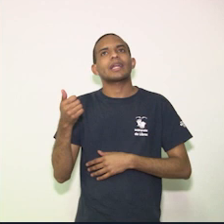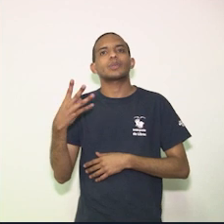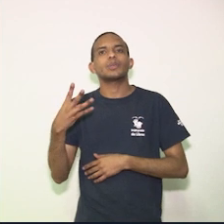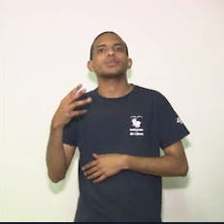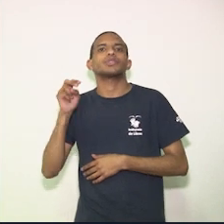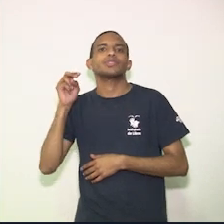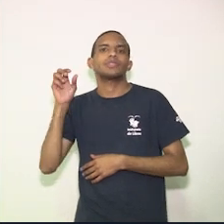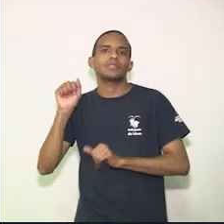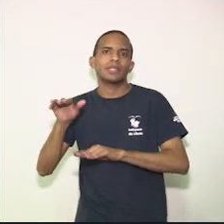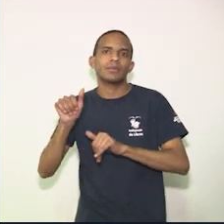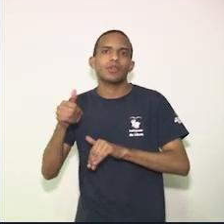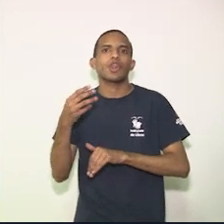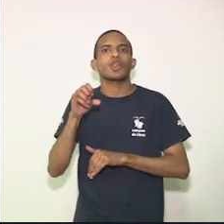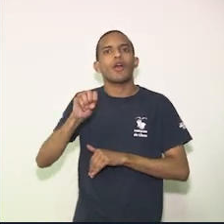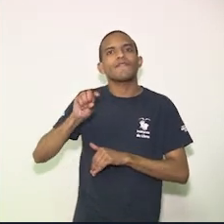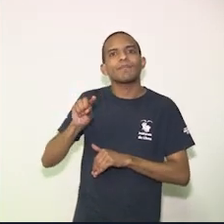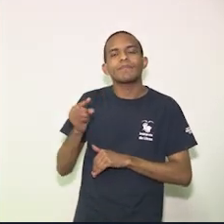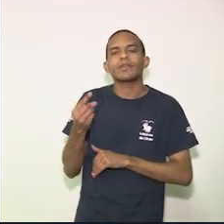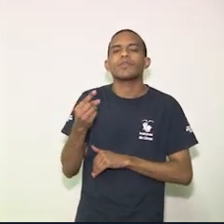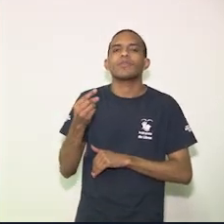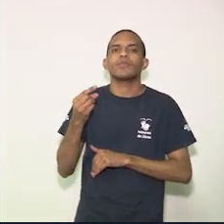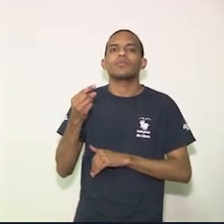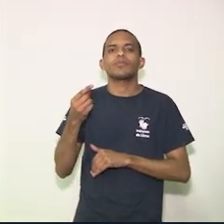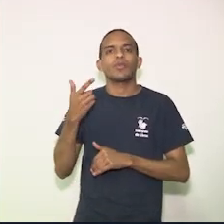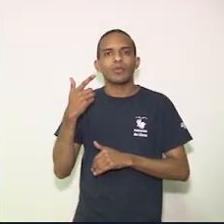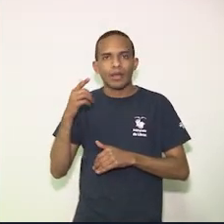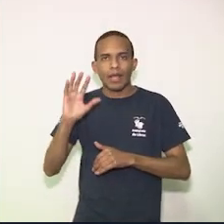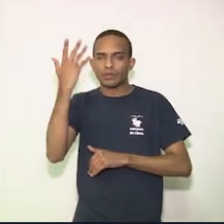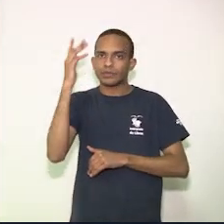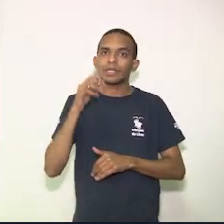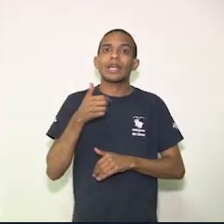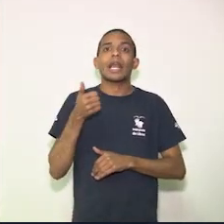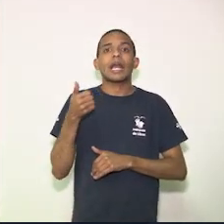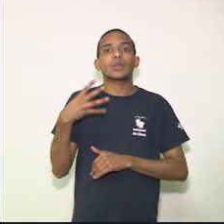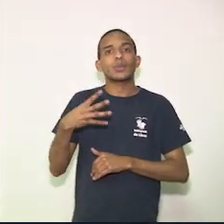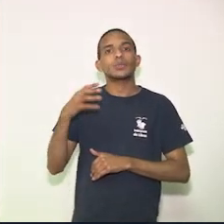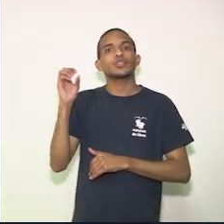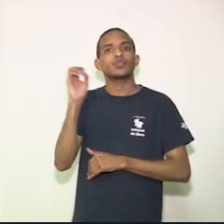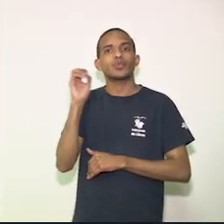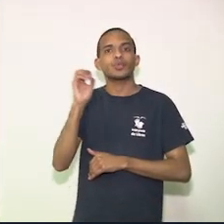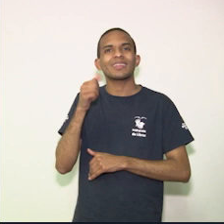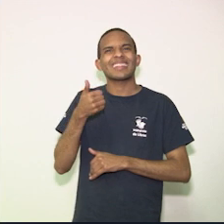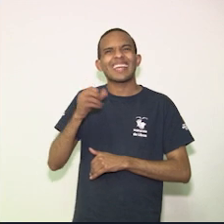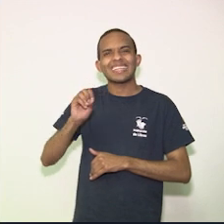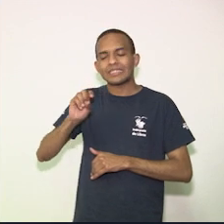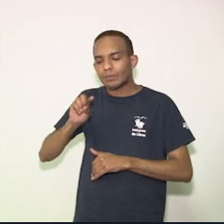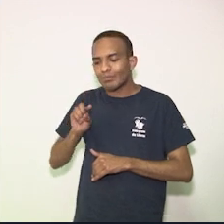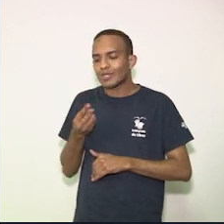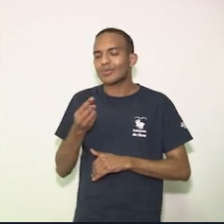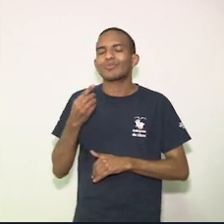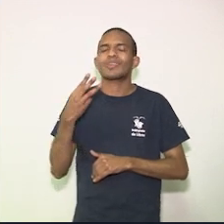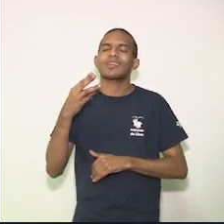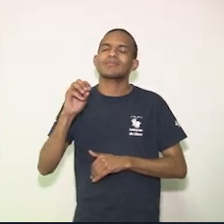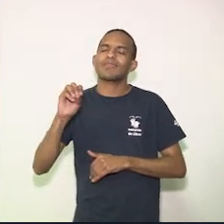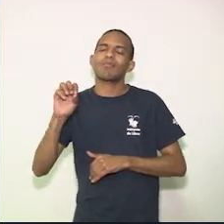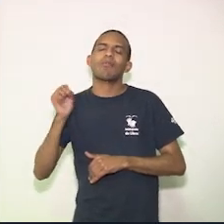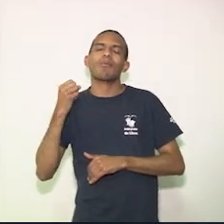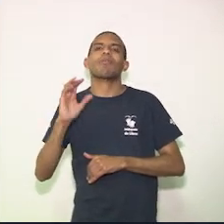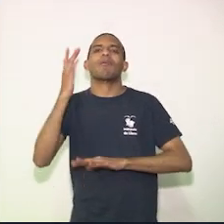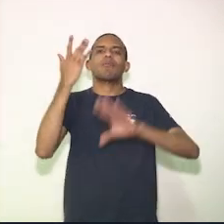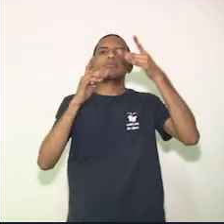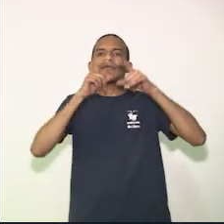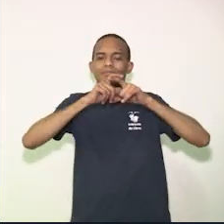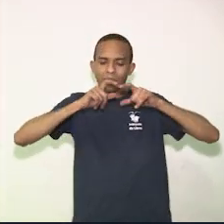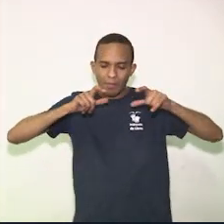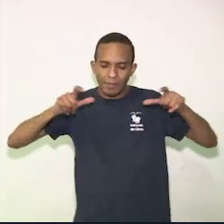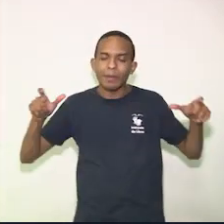14/9, 9.740 casos, em 14/10, 10.308 novos casos, também aumentando